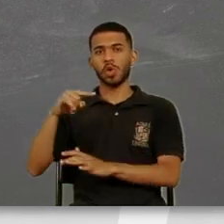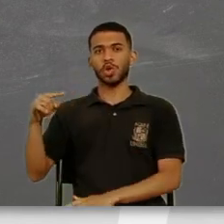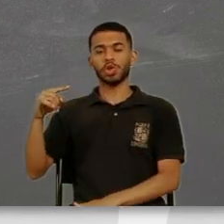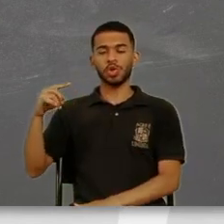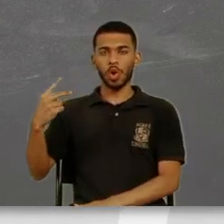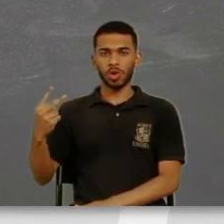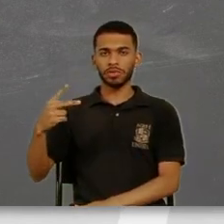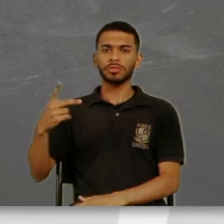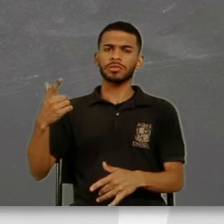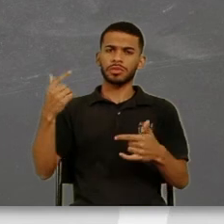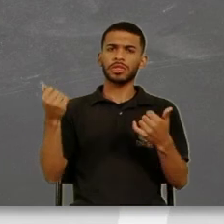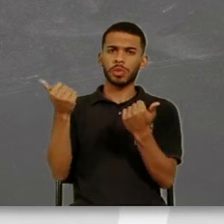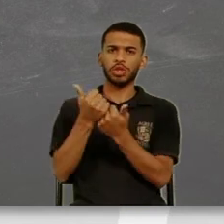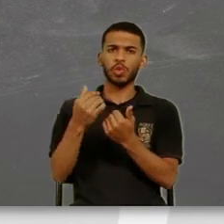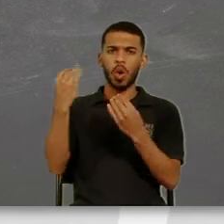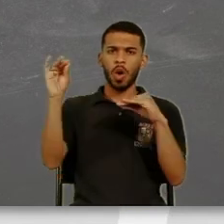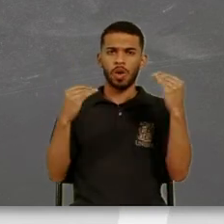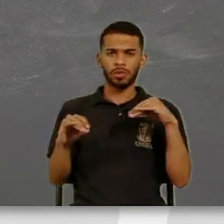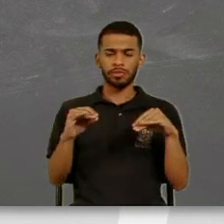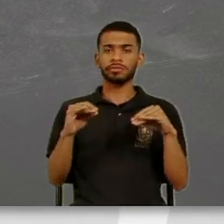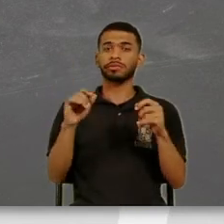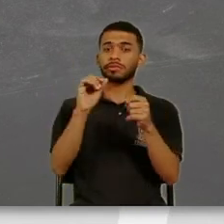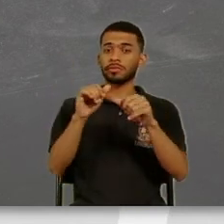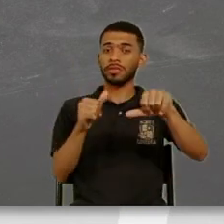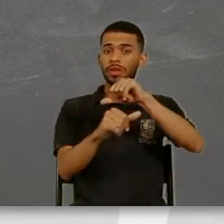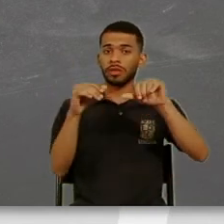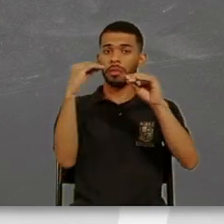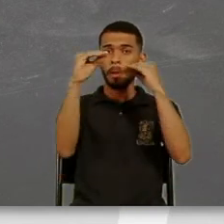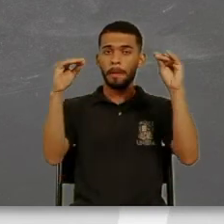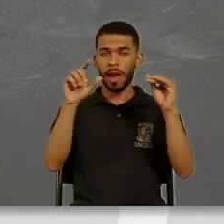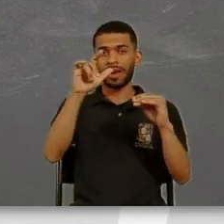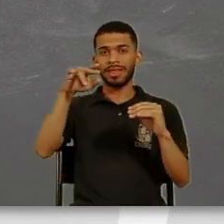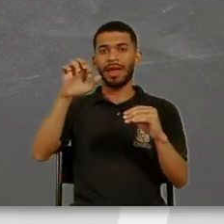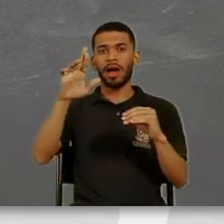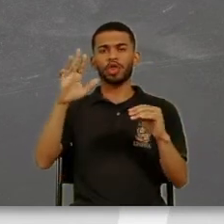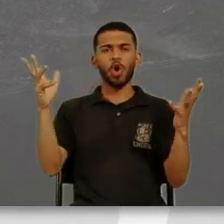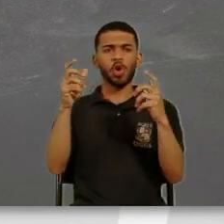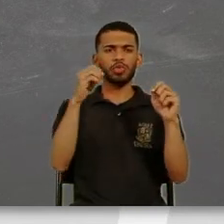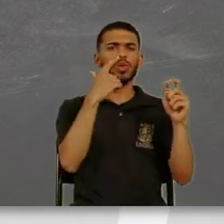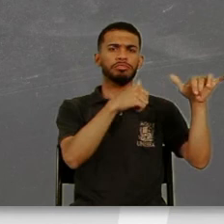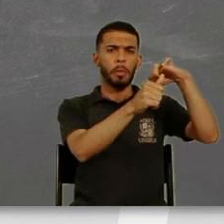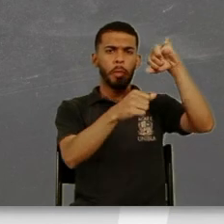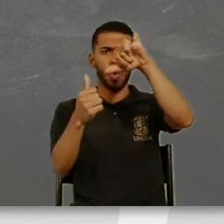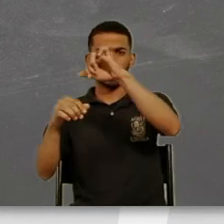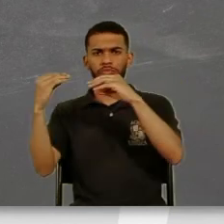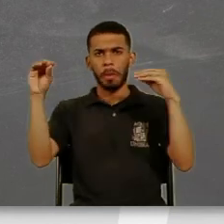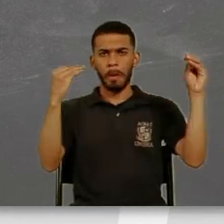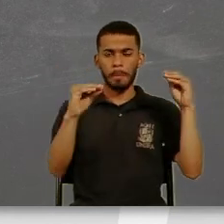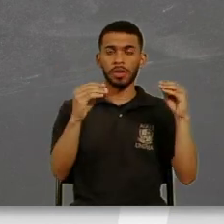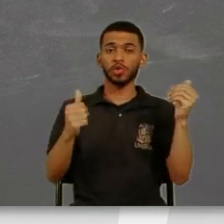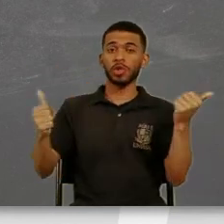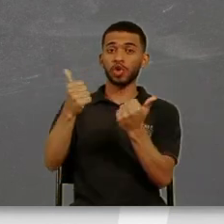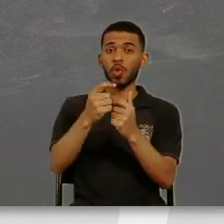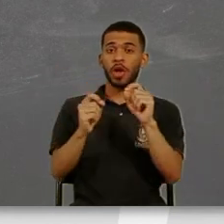substituo, tá? Aplico a transformação linear em todos eles, tá?